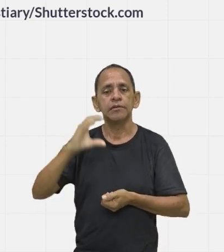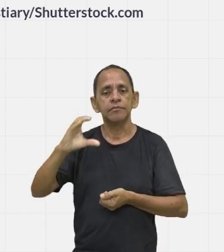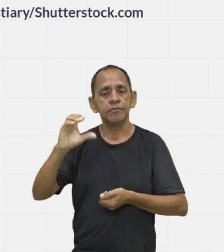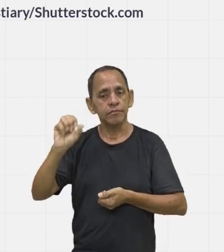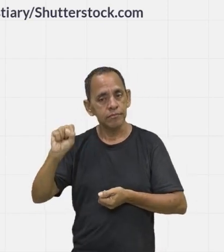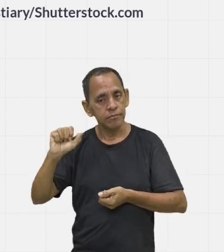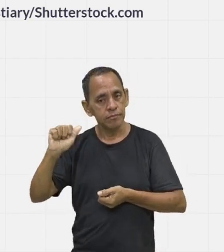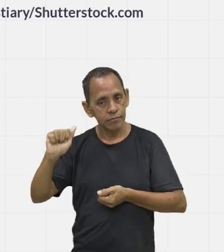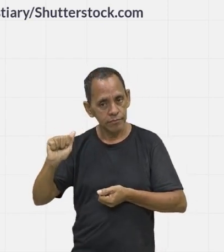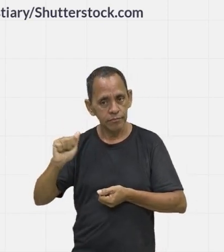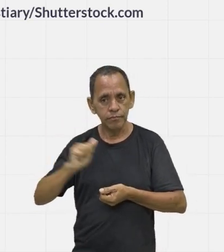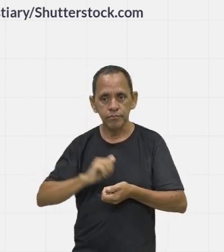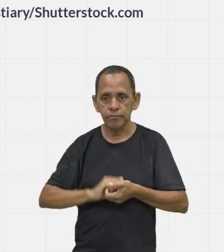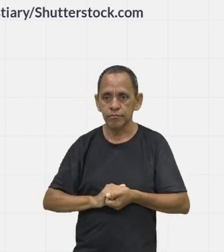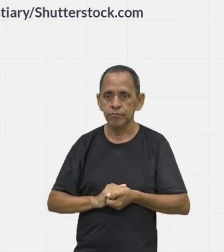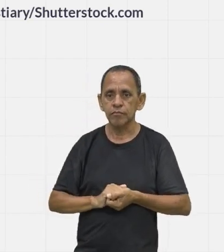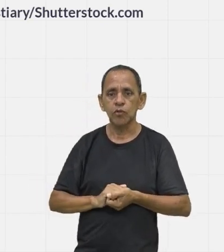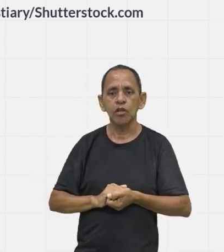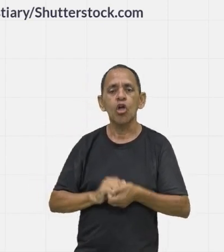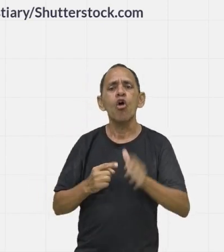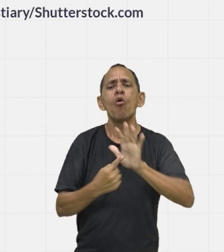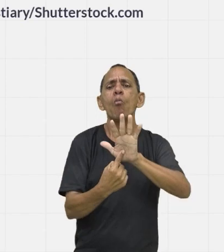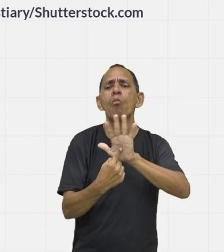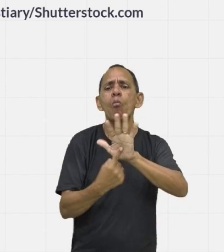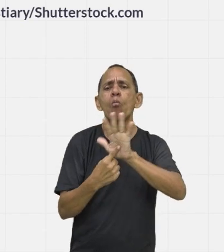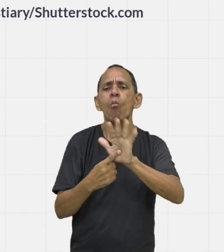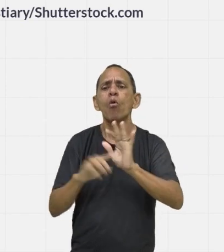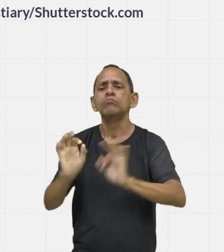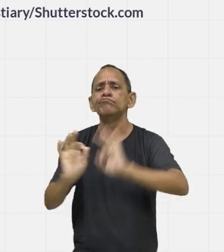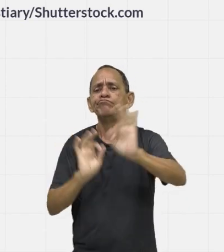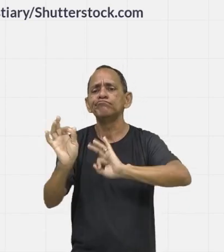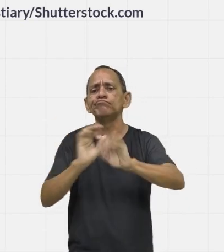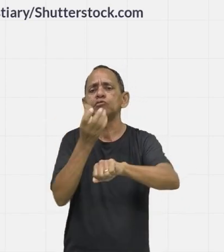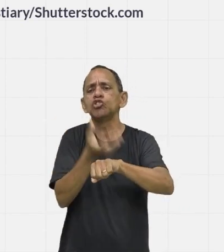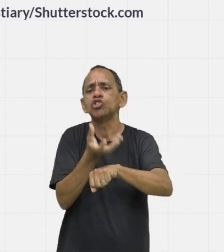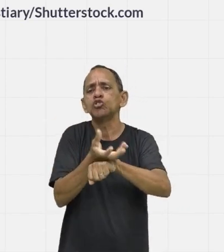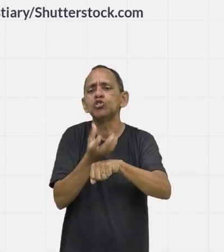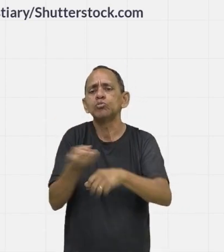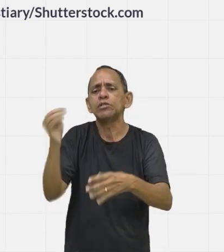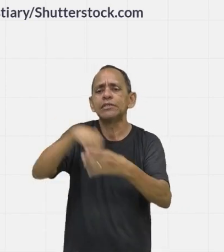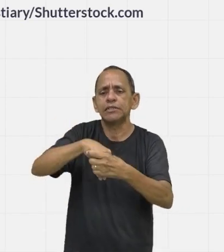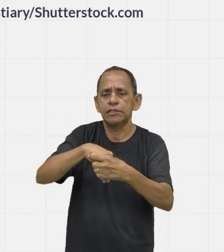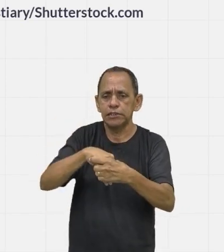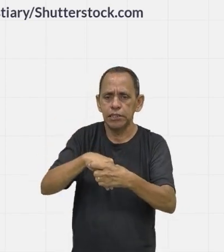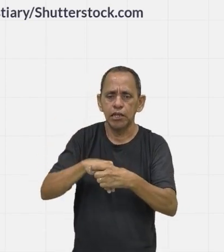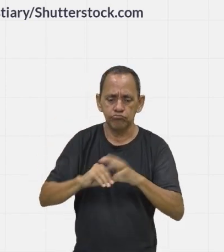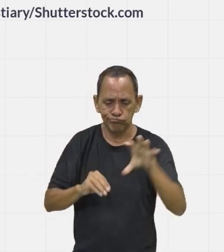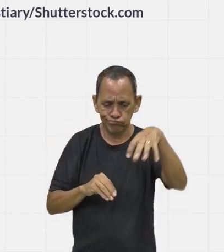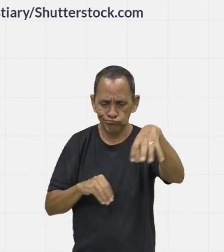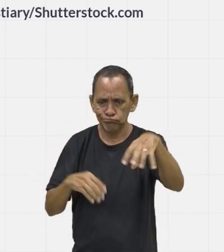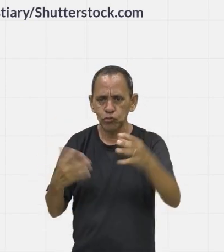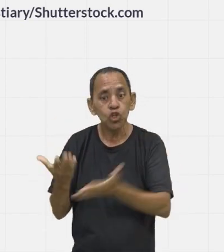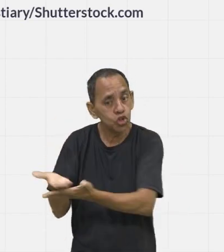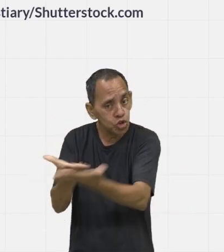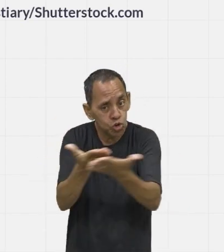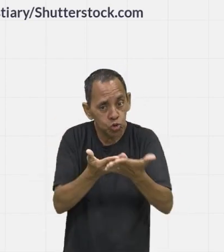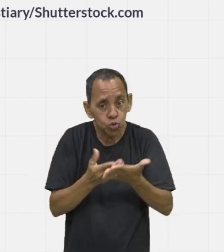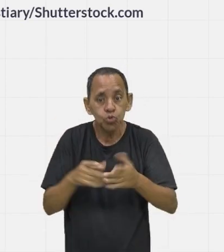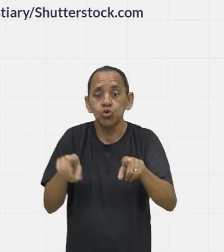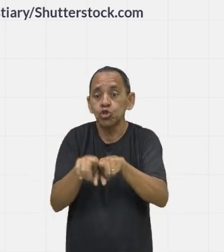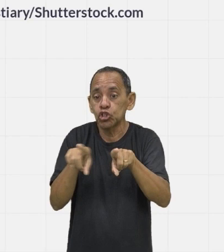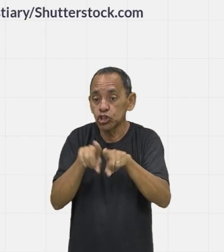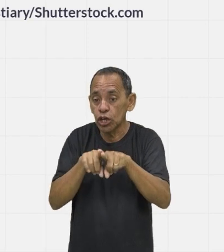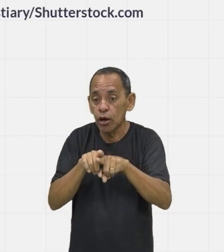de Sequência de Aula, indica a organização do componente dentro das unidades de estudo. Ele descreve os